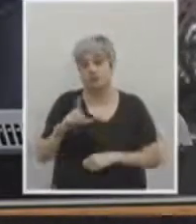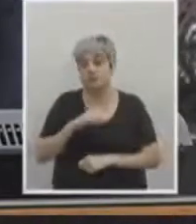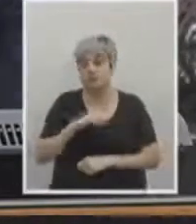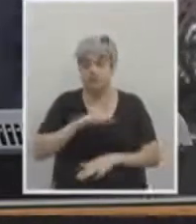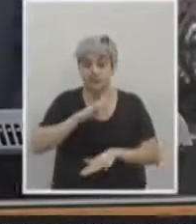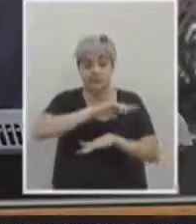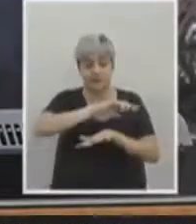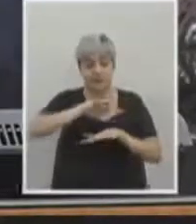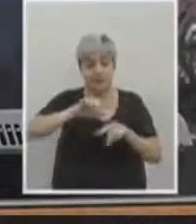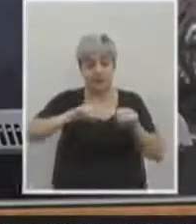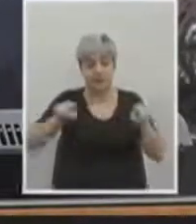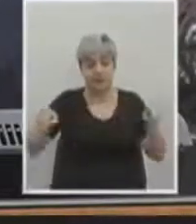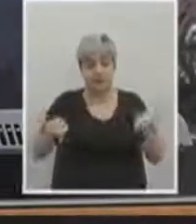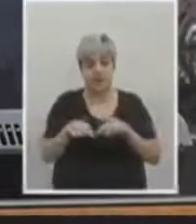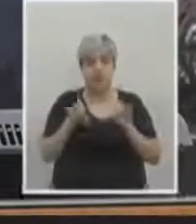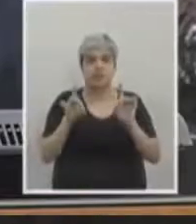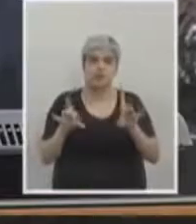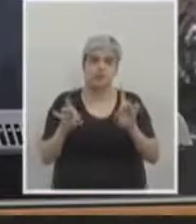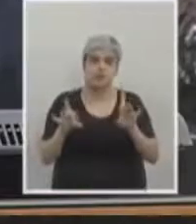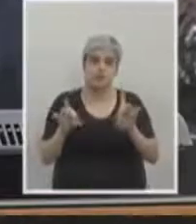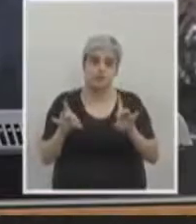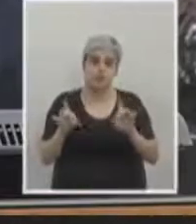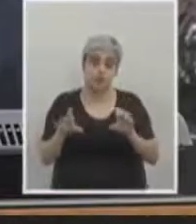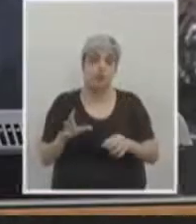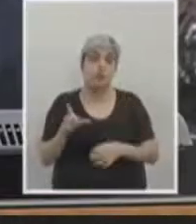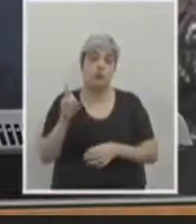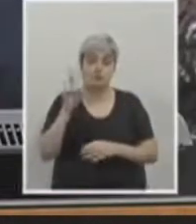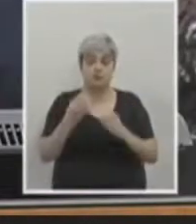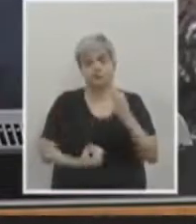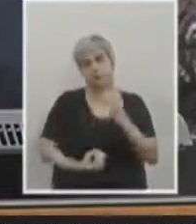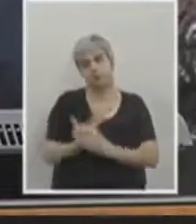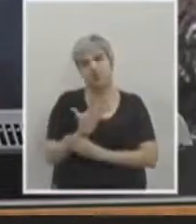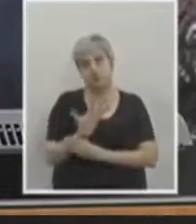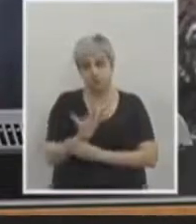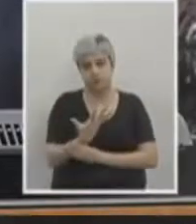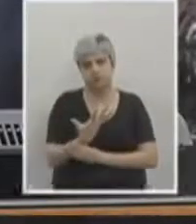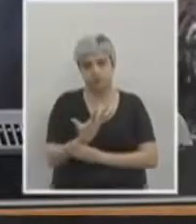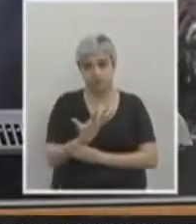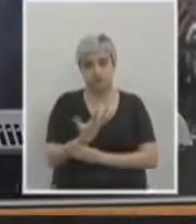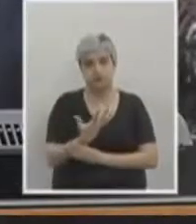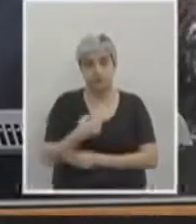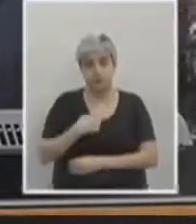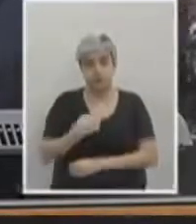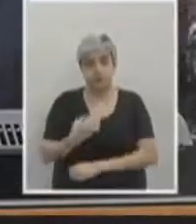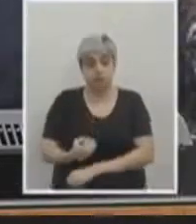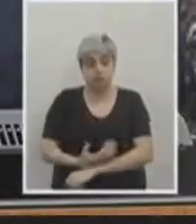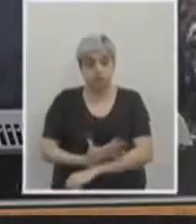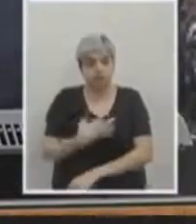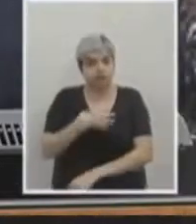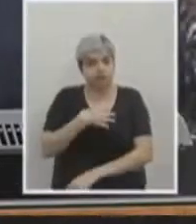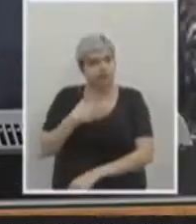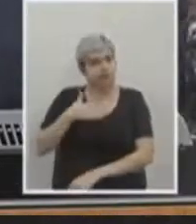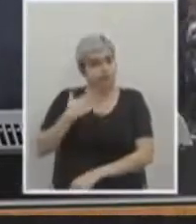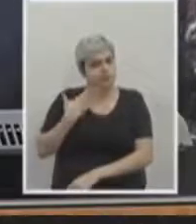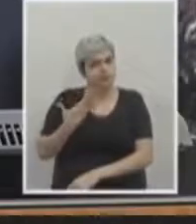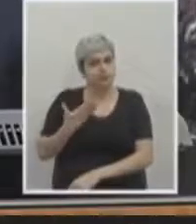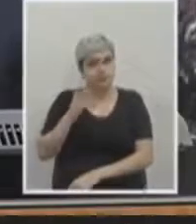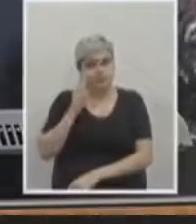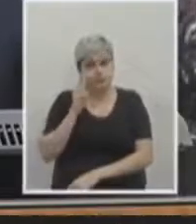telesalas em educação especial, especialização em educação especial. Me surpreendi, deputado Zé Guilherme, a